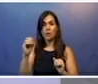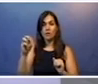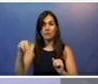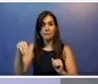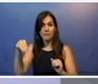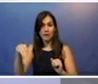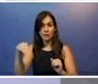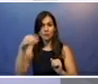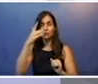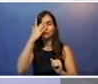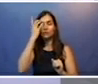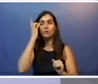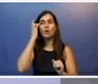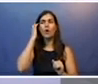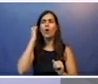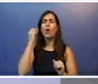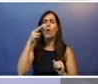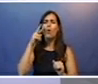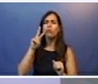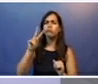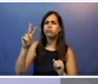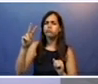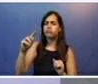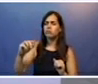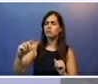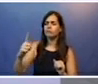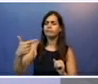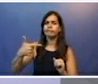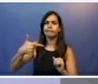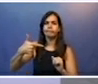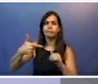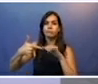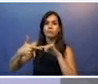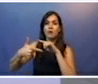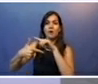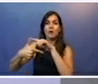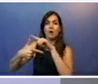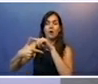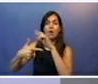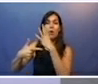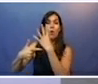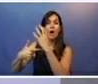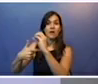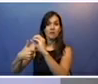teodolito, olhou para o topo da torre e deu inclinação de 40 graus.